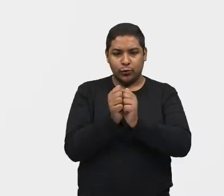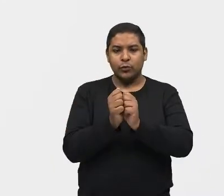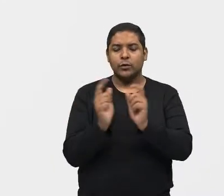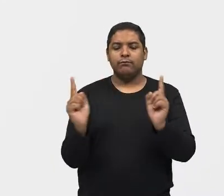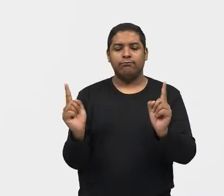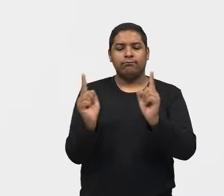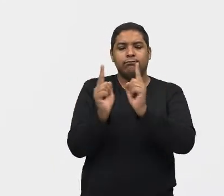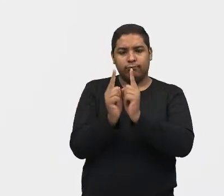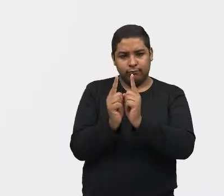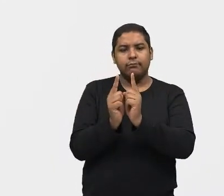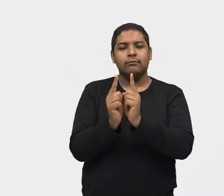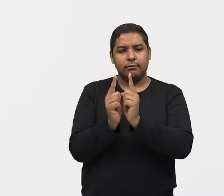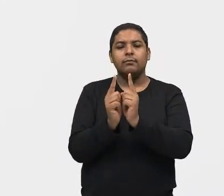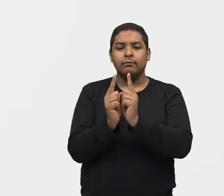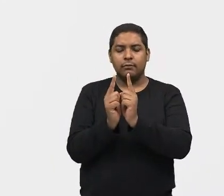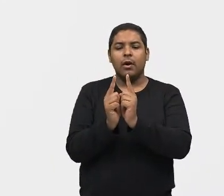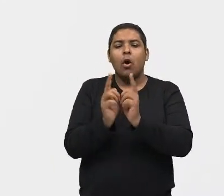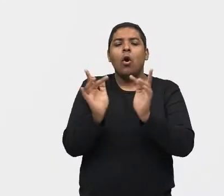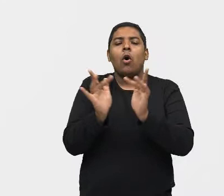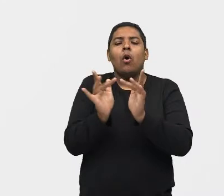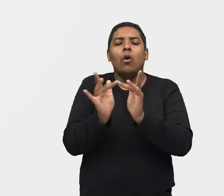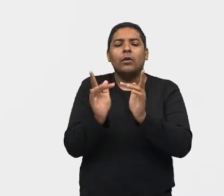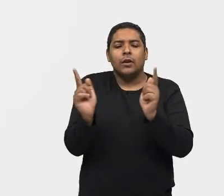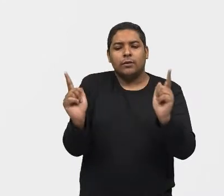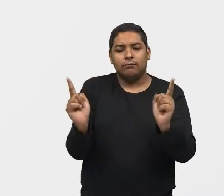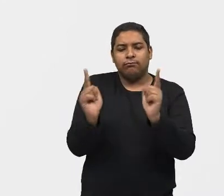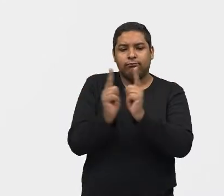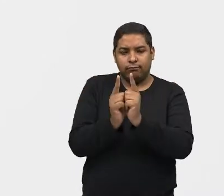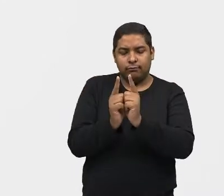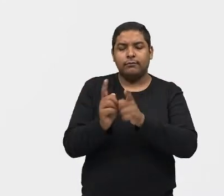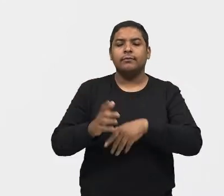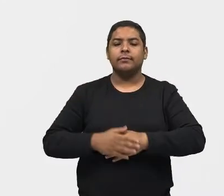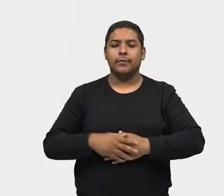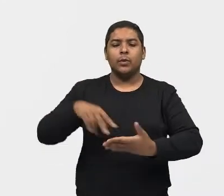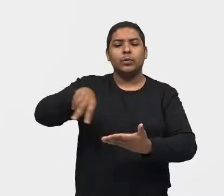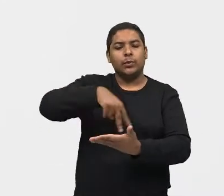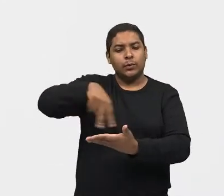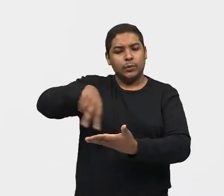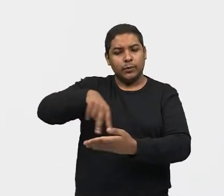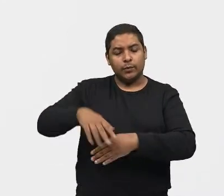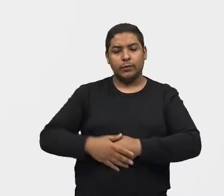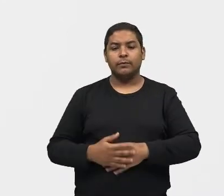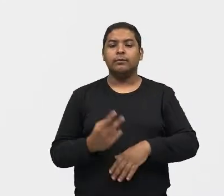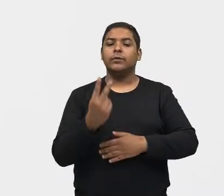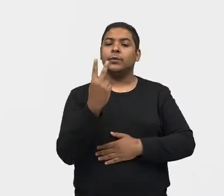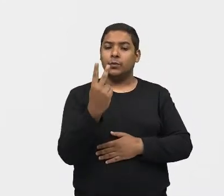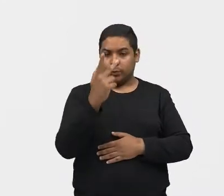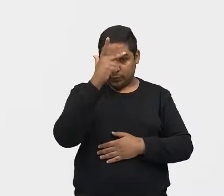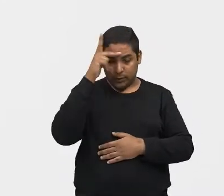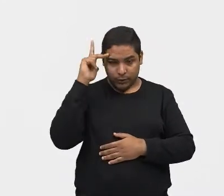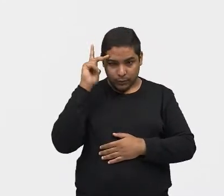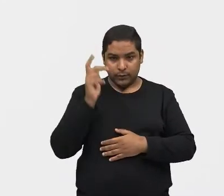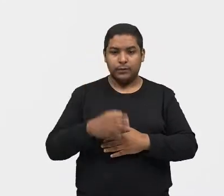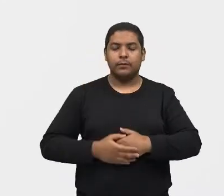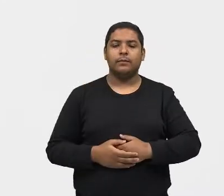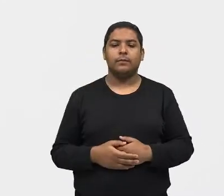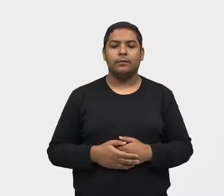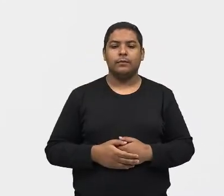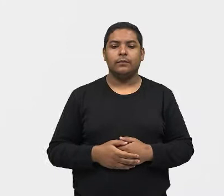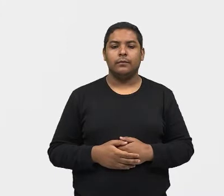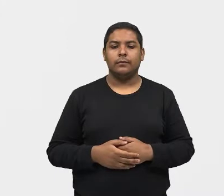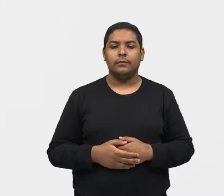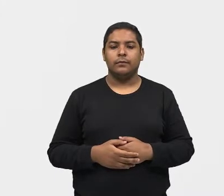próxima entre os dançarinos. Então, a dança de salão geralmente é dançada por casais, certo? Um